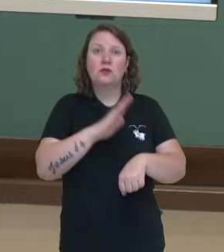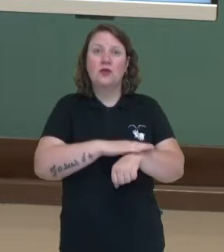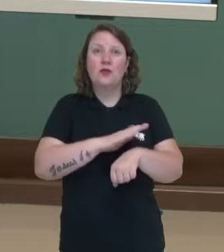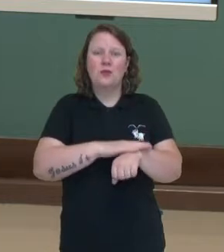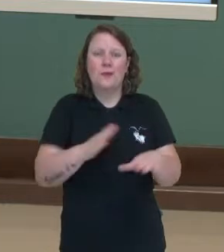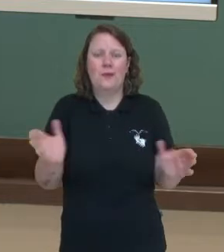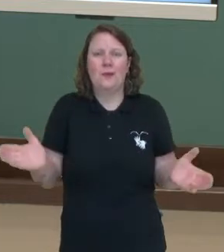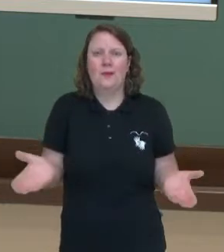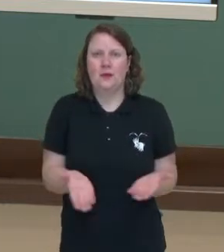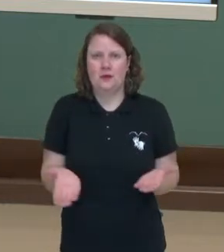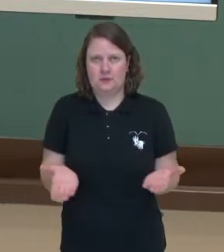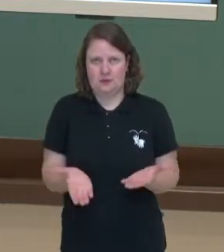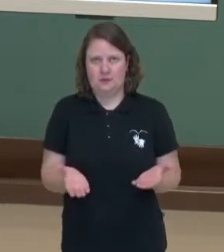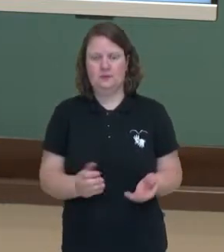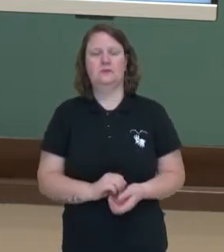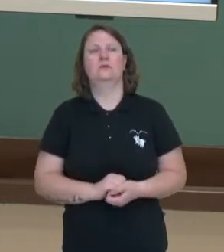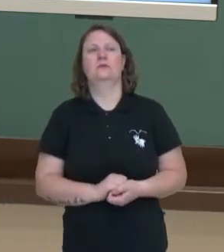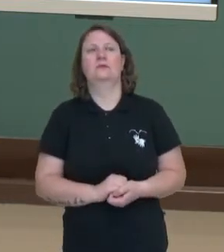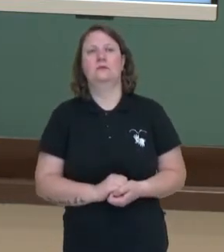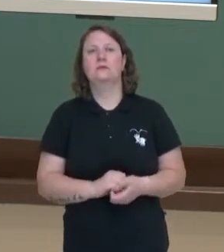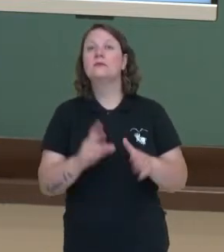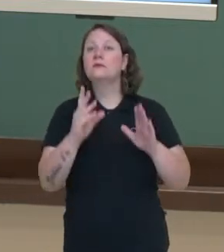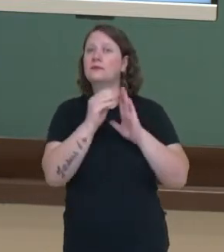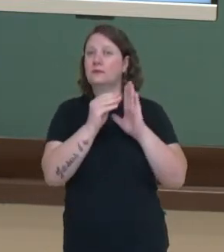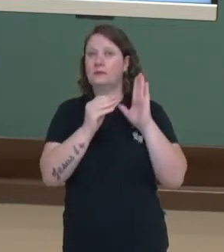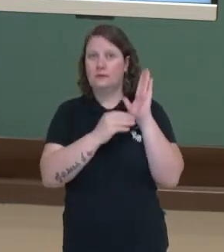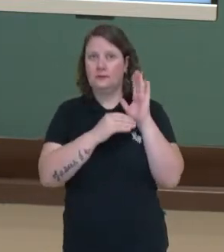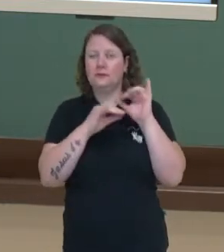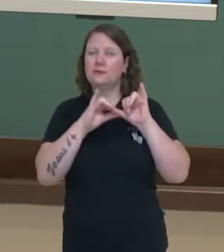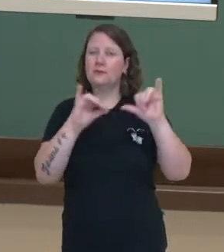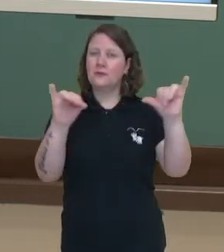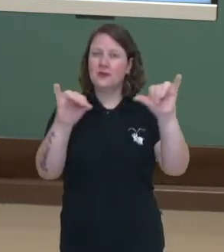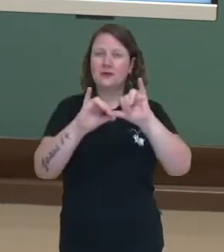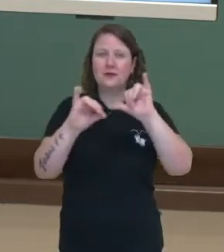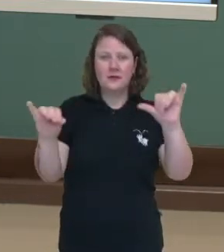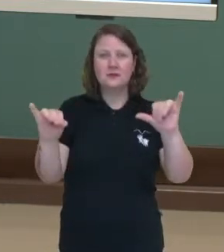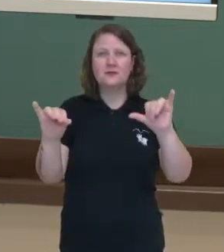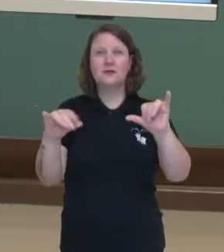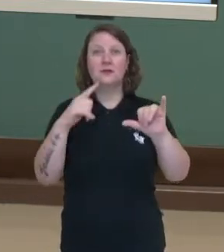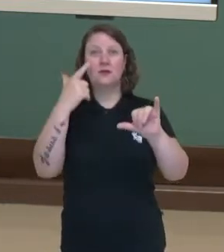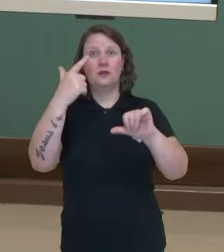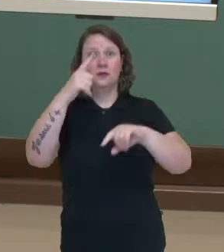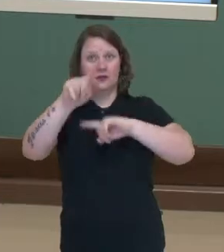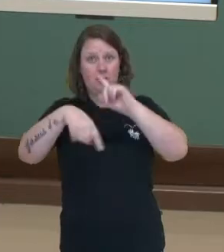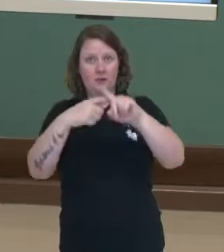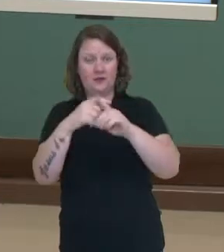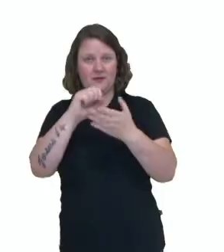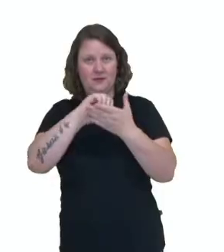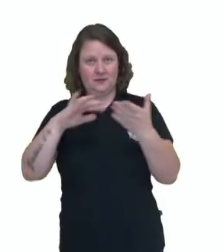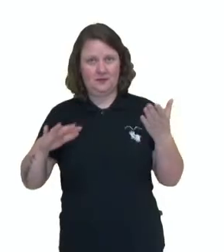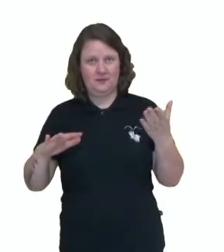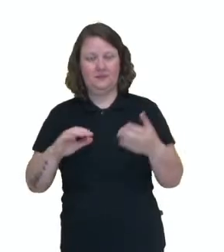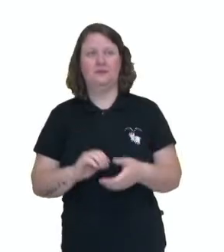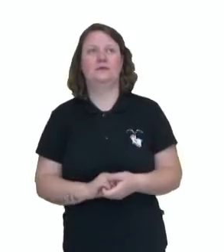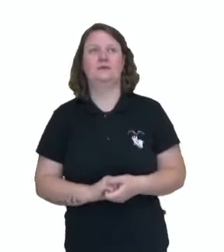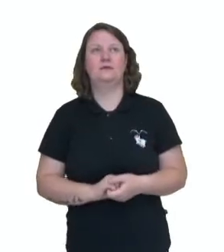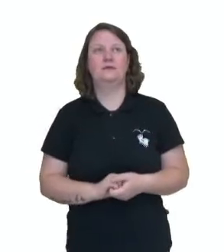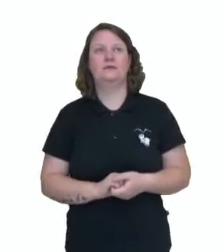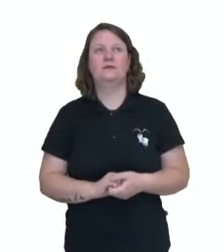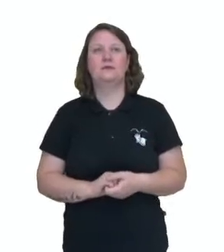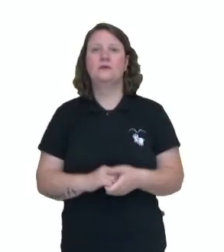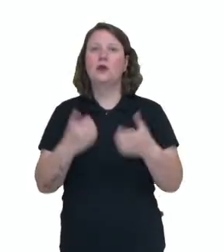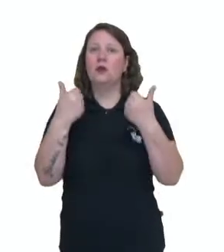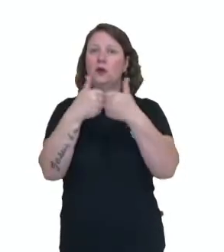naquele momento. Então vejamos o conteúdo dessa notícia e depois teremos as atividades. Ônibus